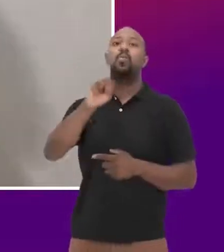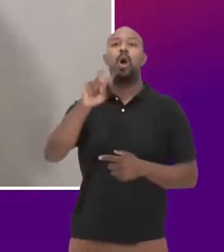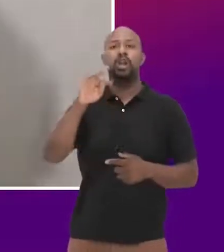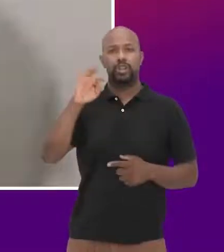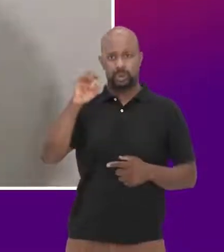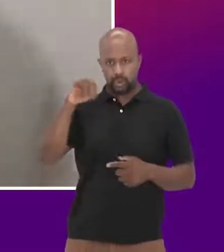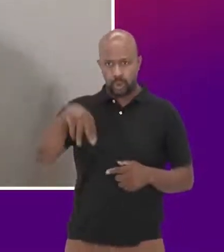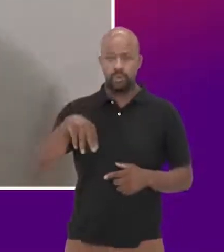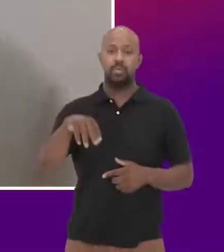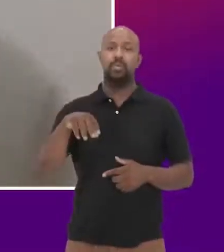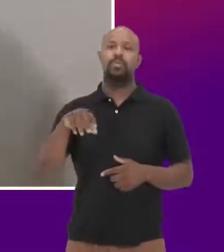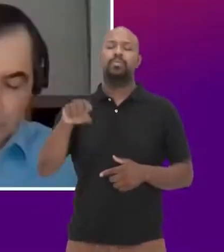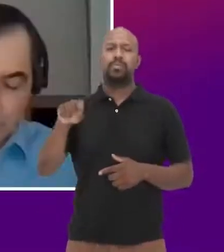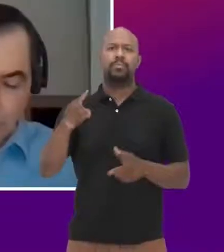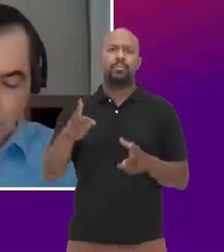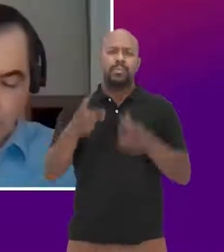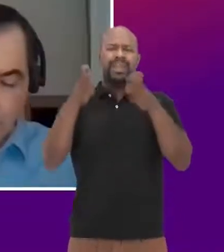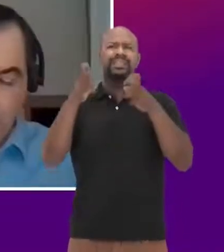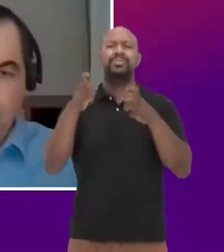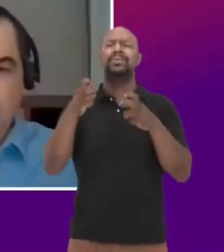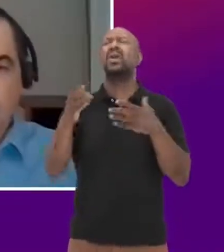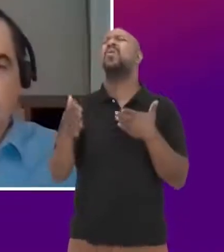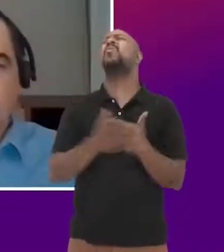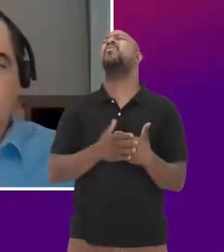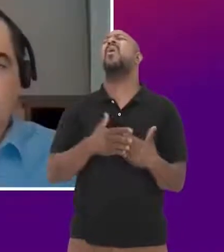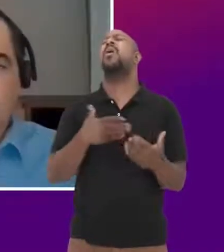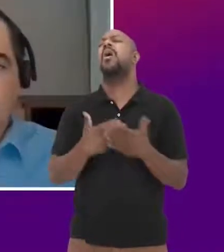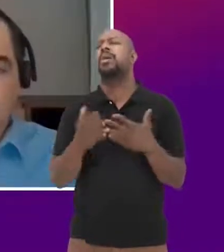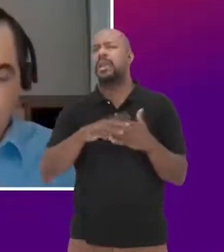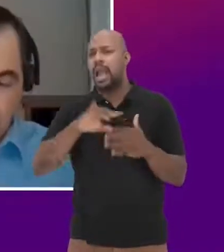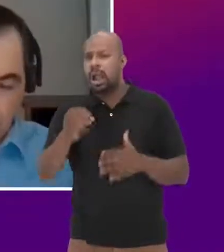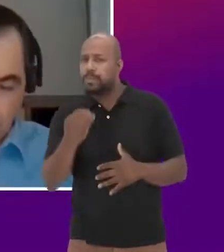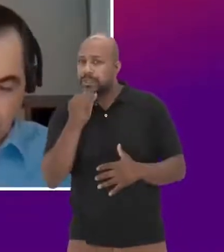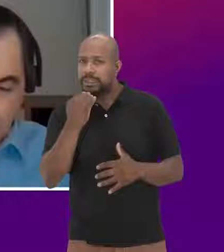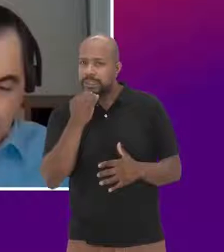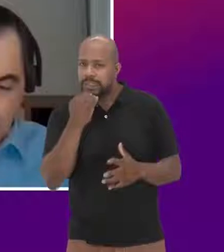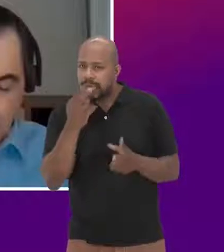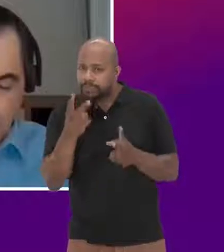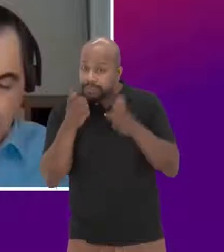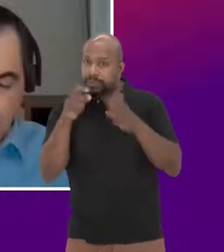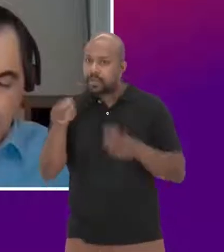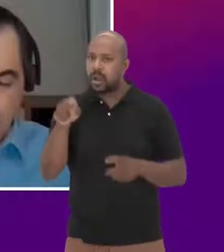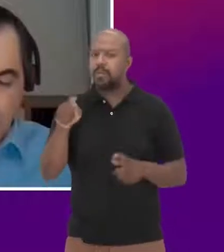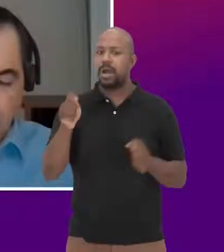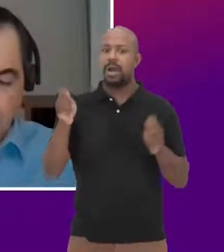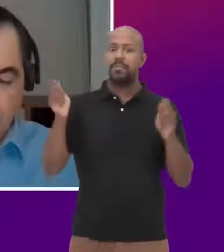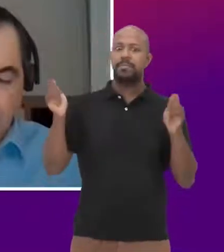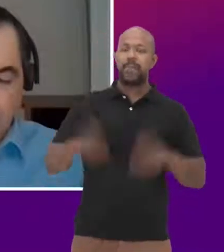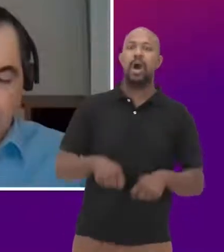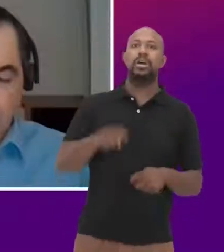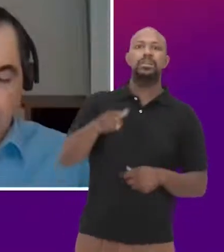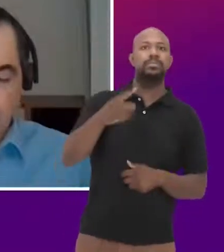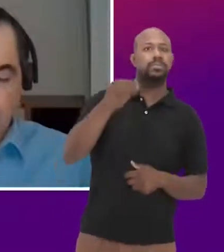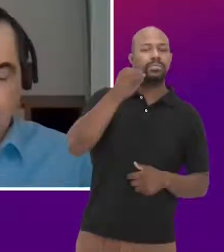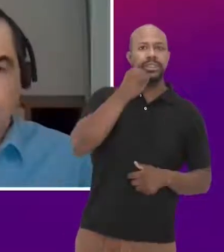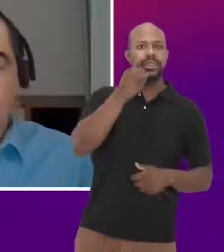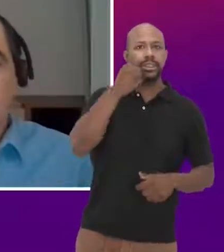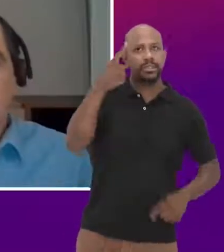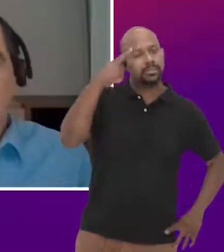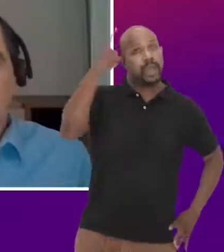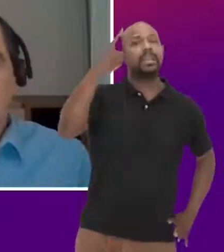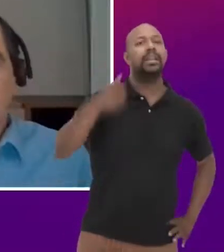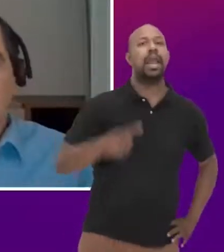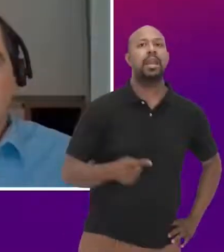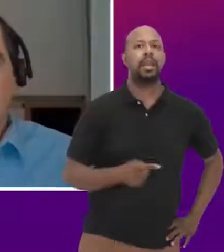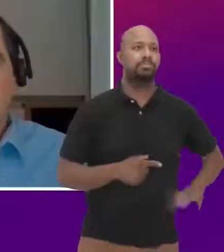Oliveto percebia qualquer oportunidade como uma possibilidade de ter uma ideia,